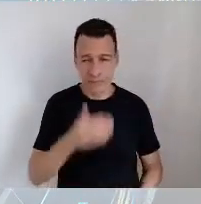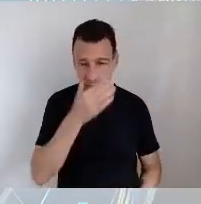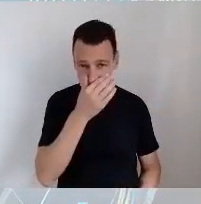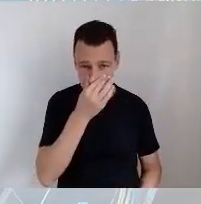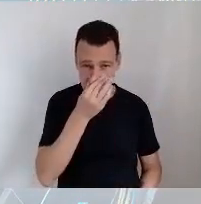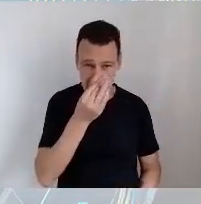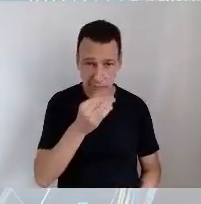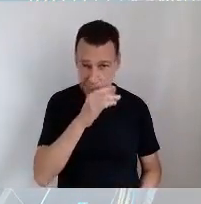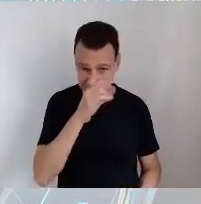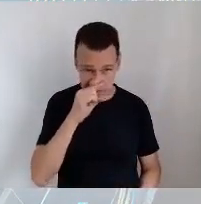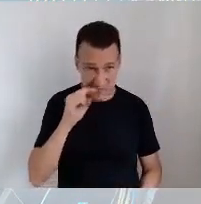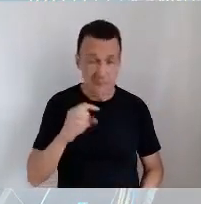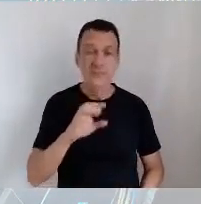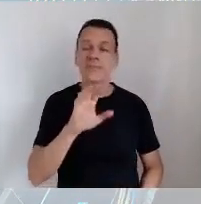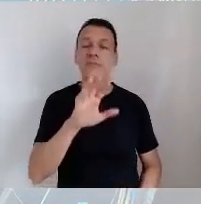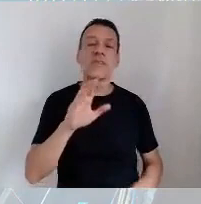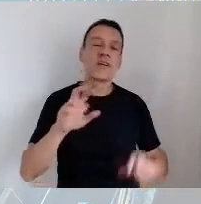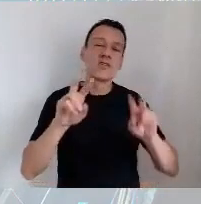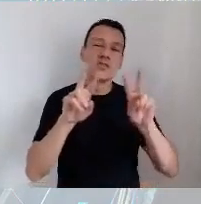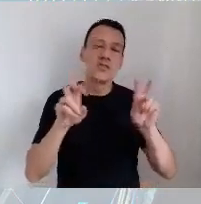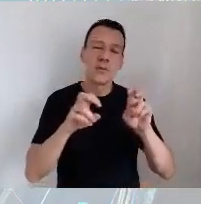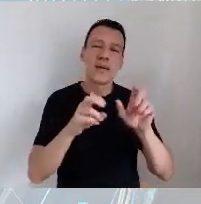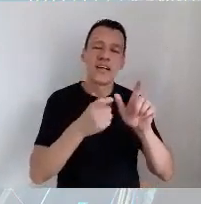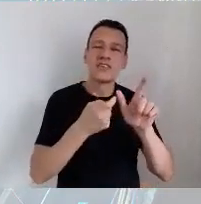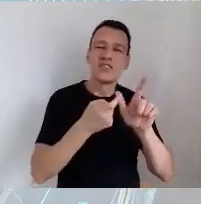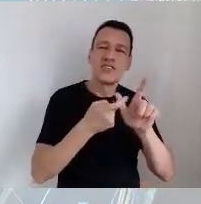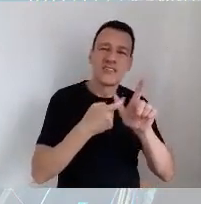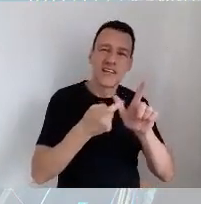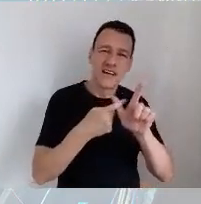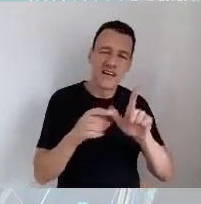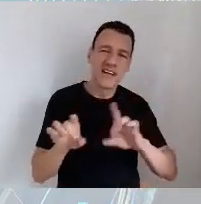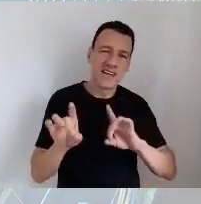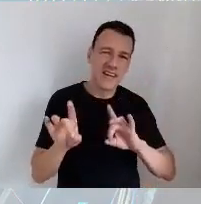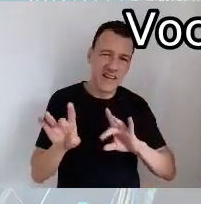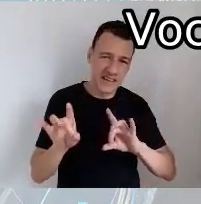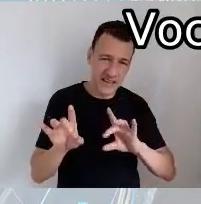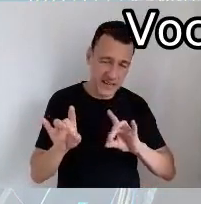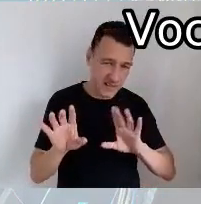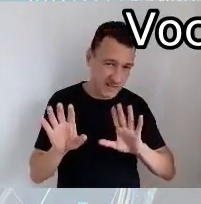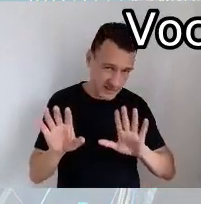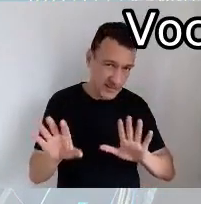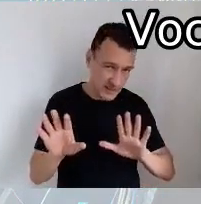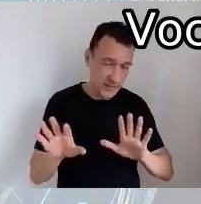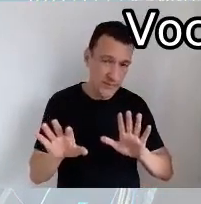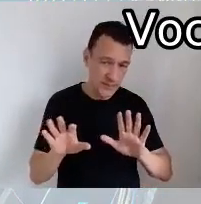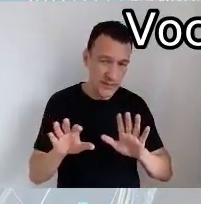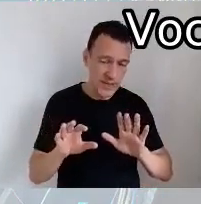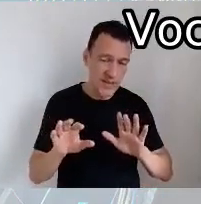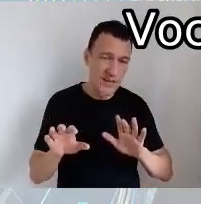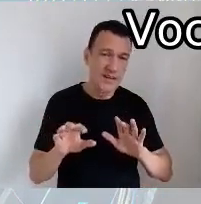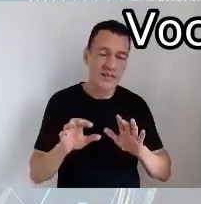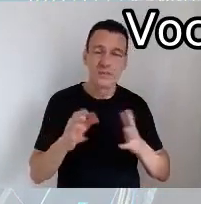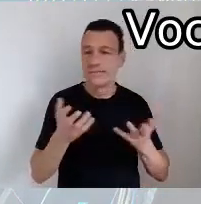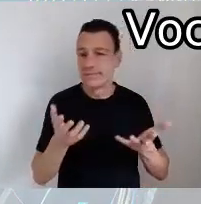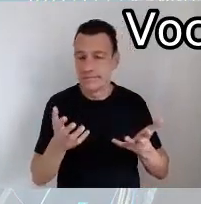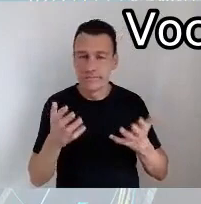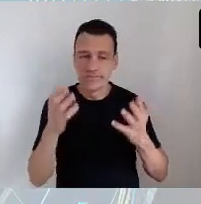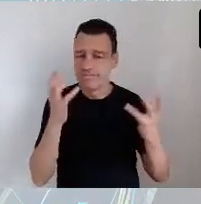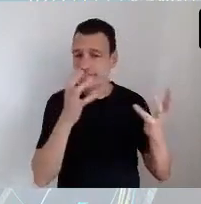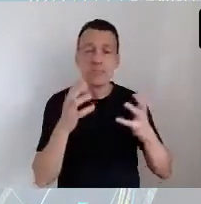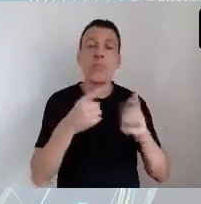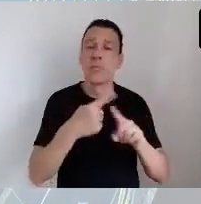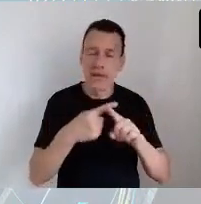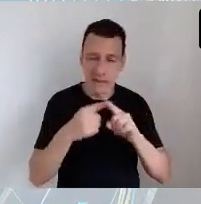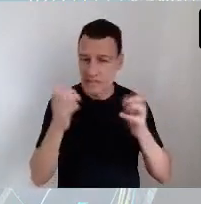técnica né o o conceito de fazer mais rápido né torna o manter você sempre fica entre o fazer mais rápido e o manter mais fácil